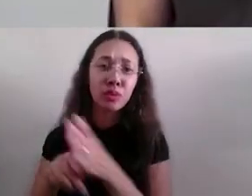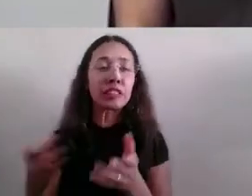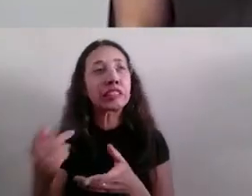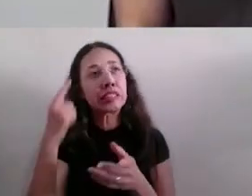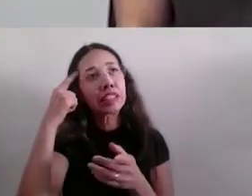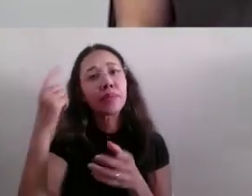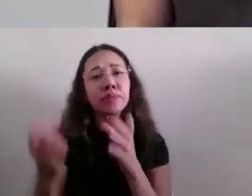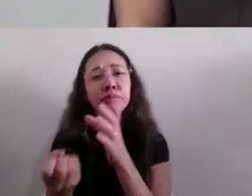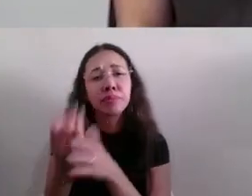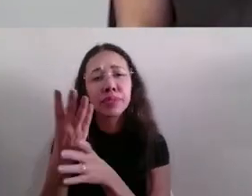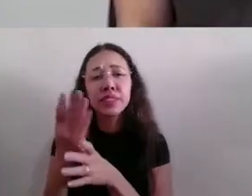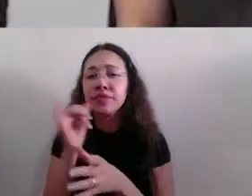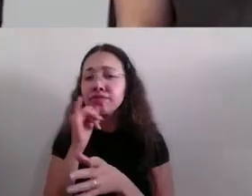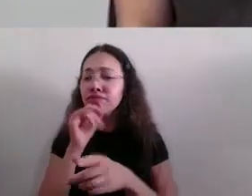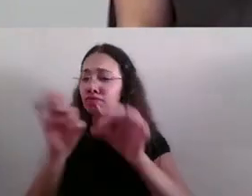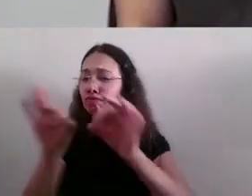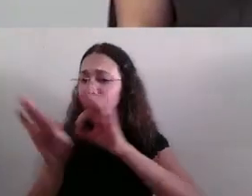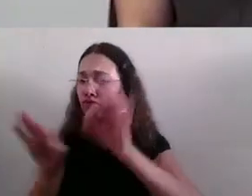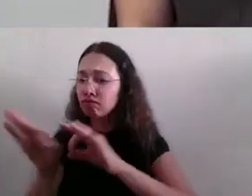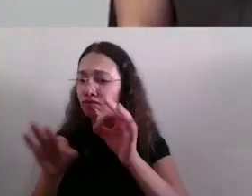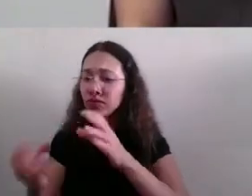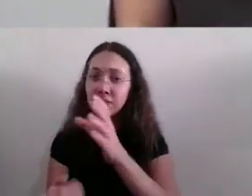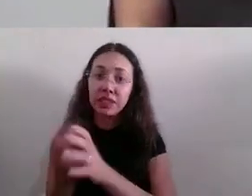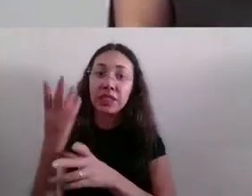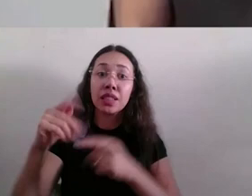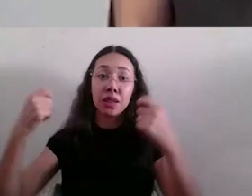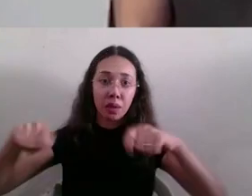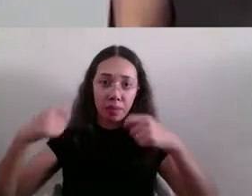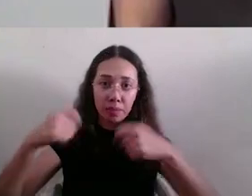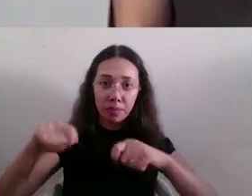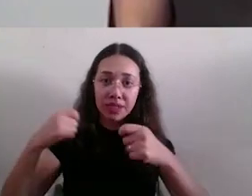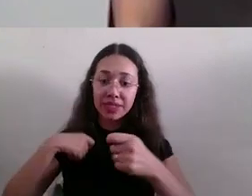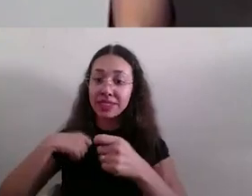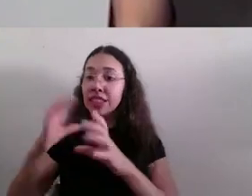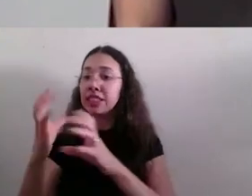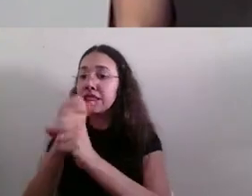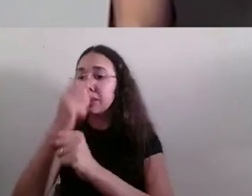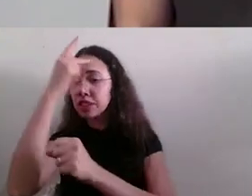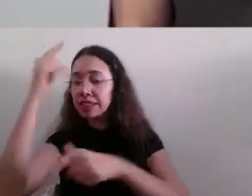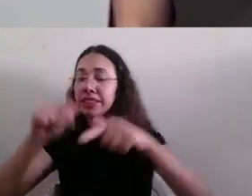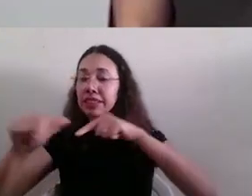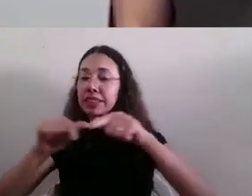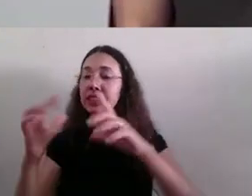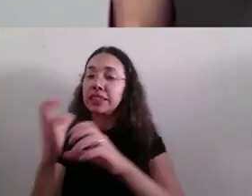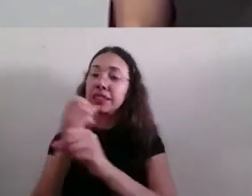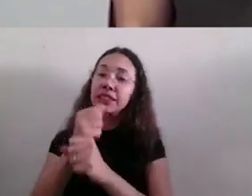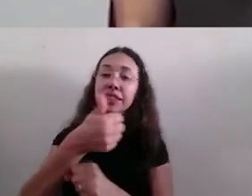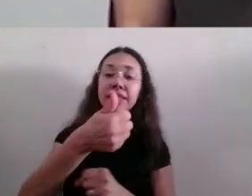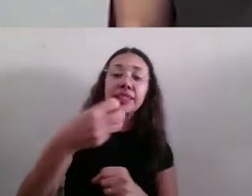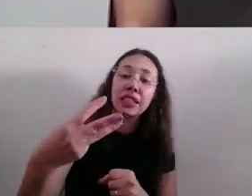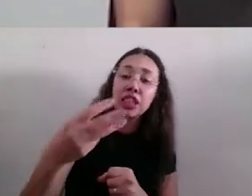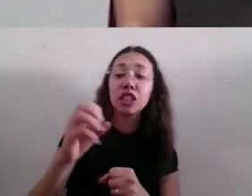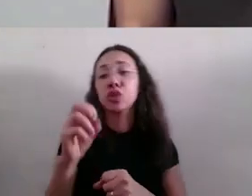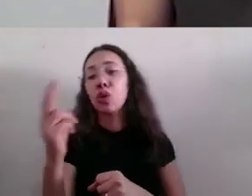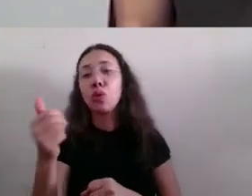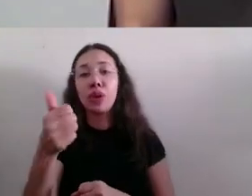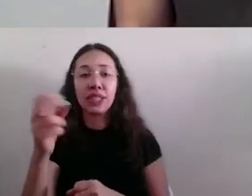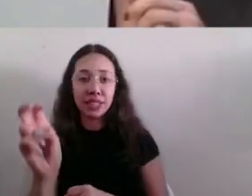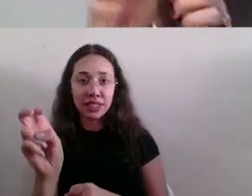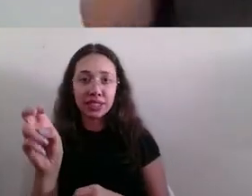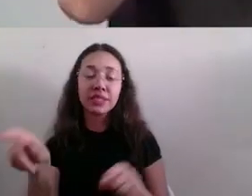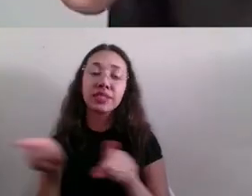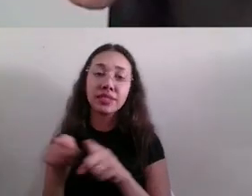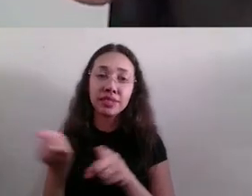eles estabeleceram a necessidade de ter pelo menos 13 servidores, no mínimo, e 15 no máximo, e juízes que